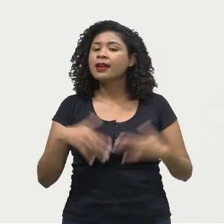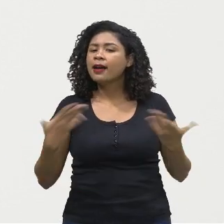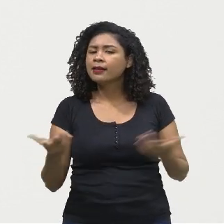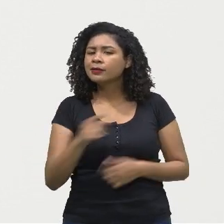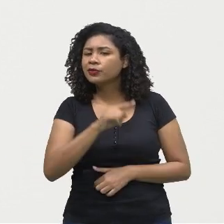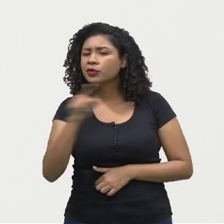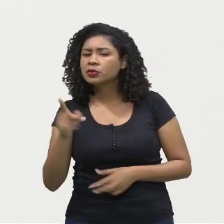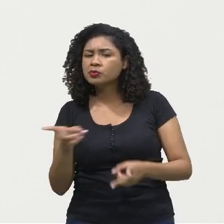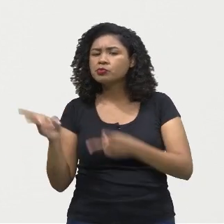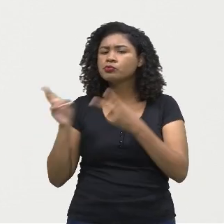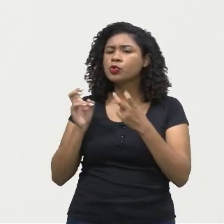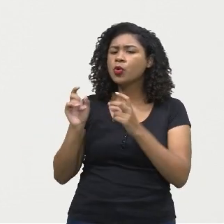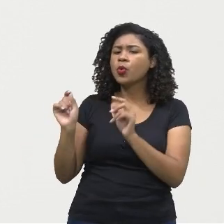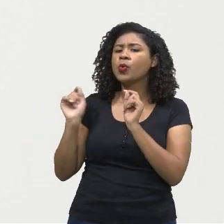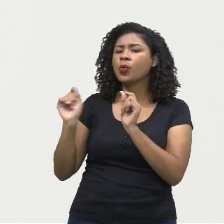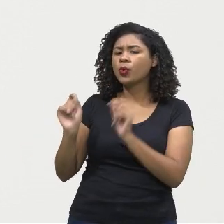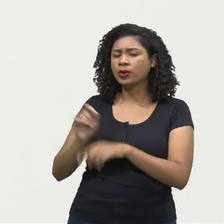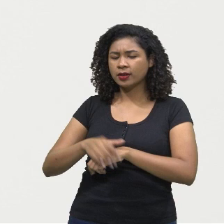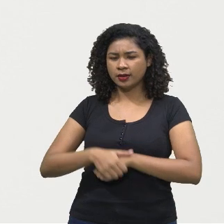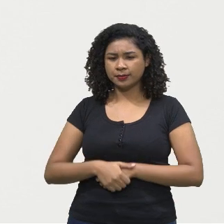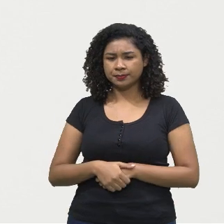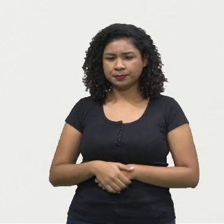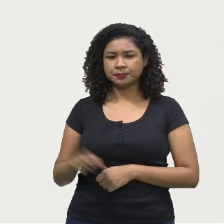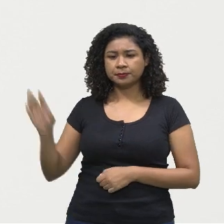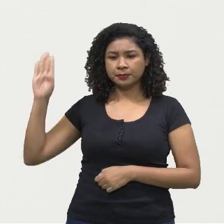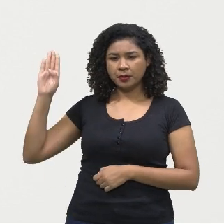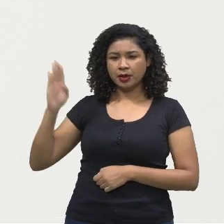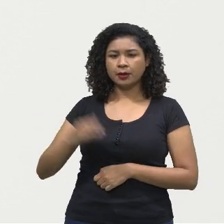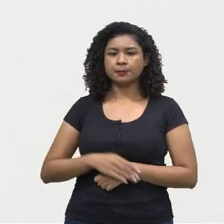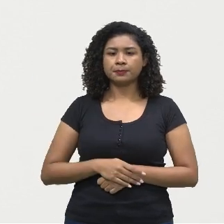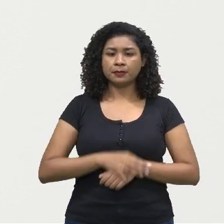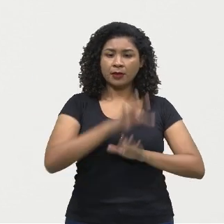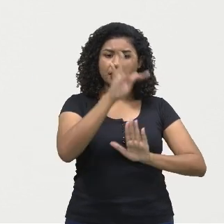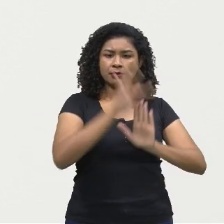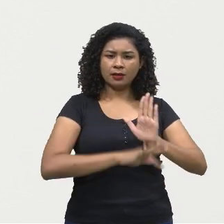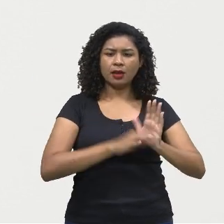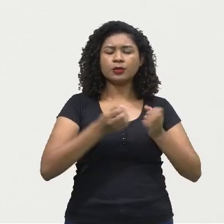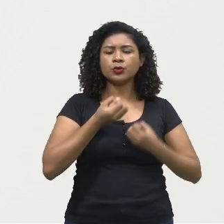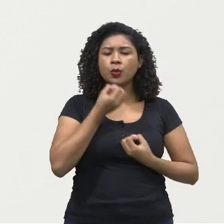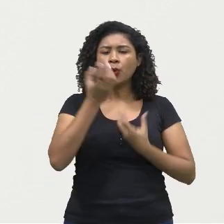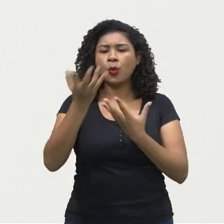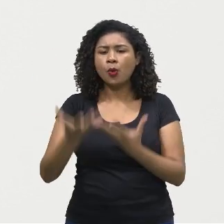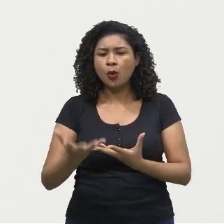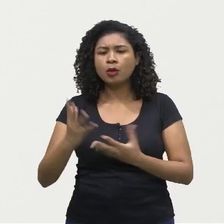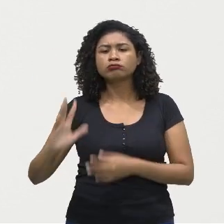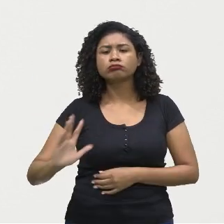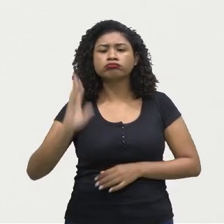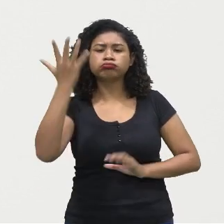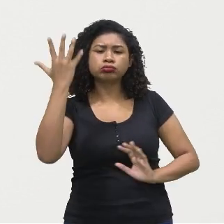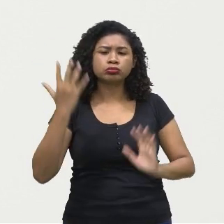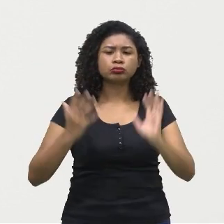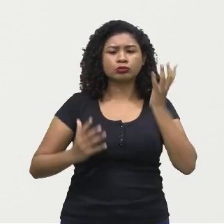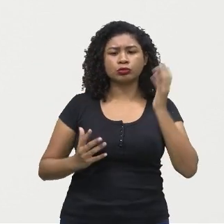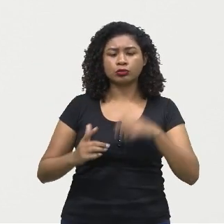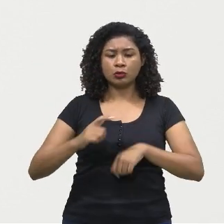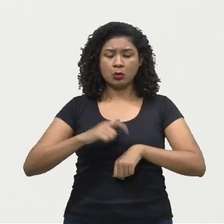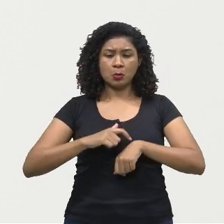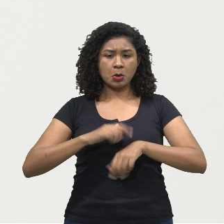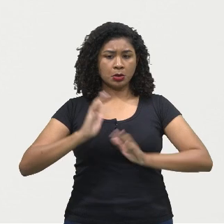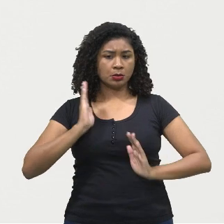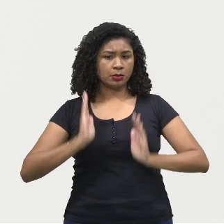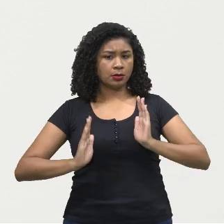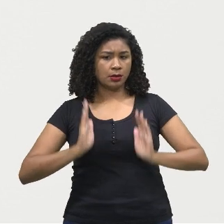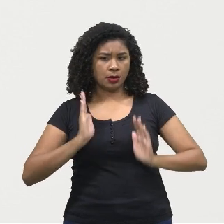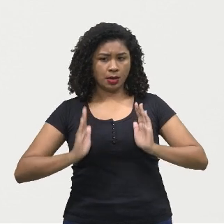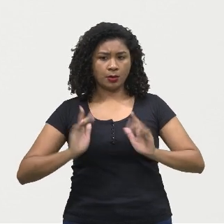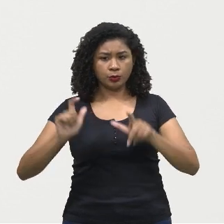observaram? Letra B, texto que conta fatos ocorridos num determinado espaço e tempo. Essa daqui você já